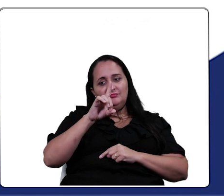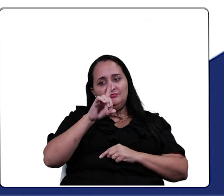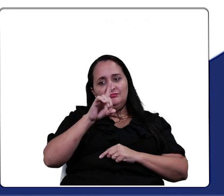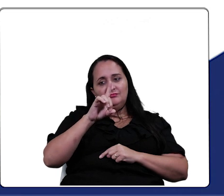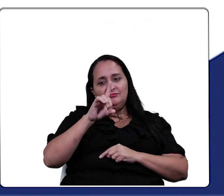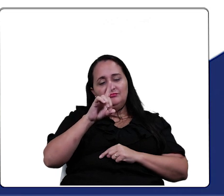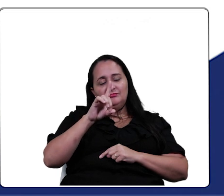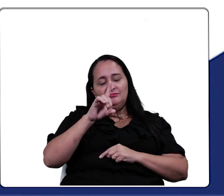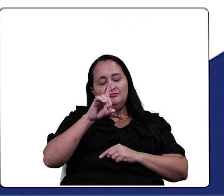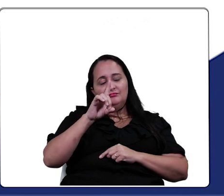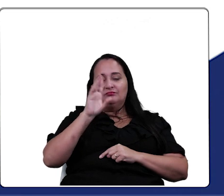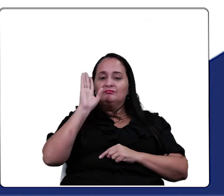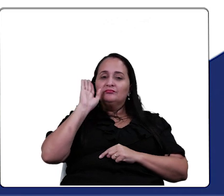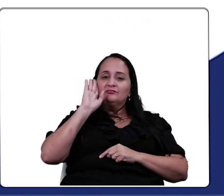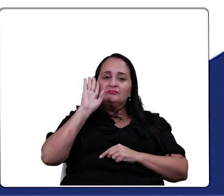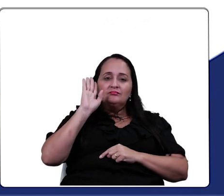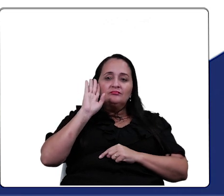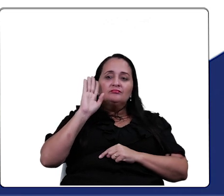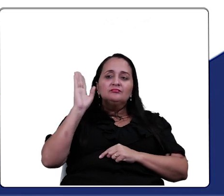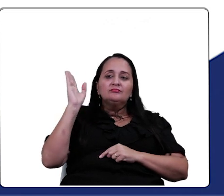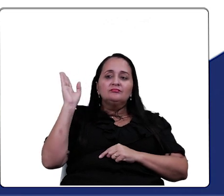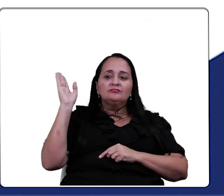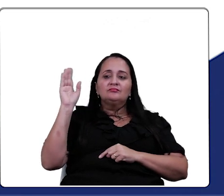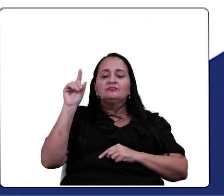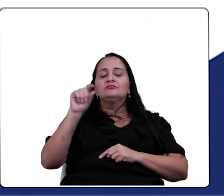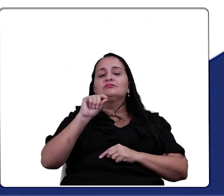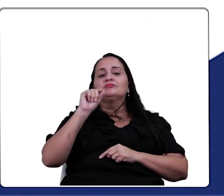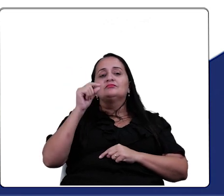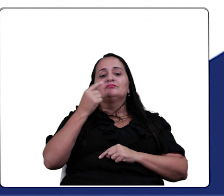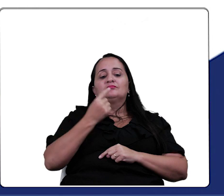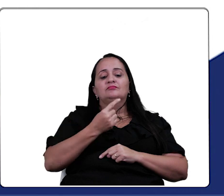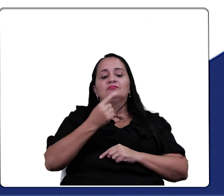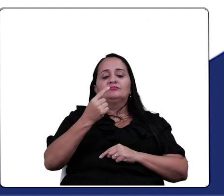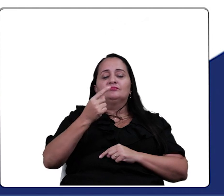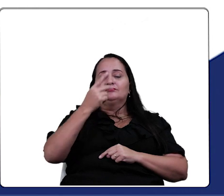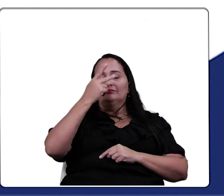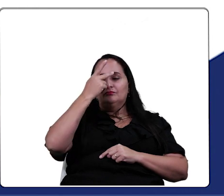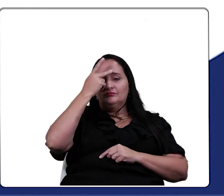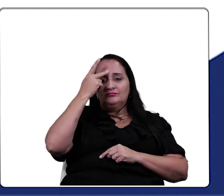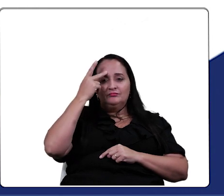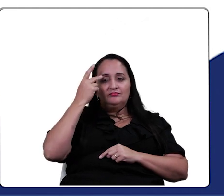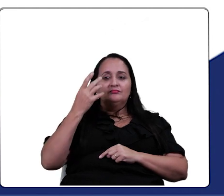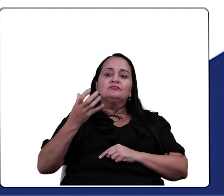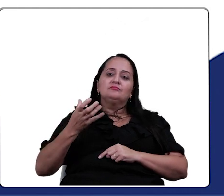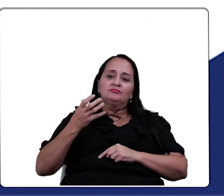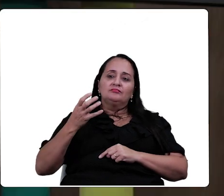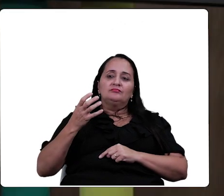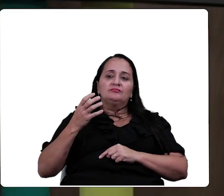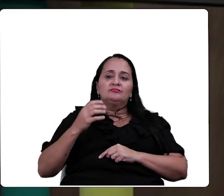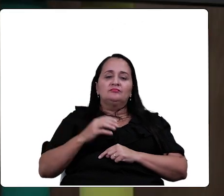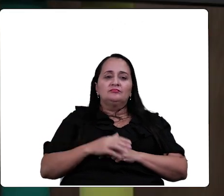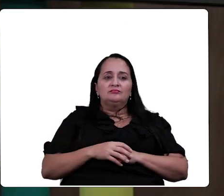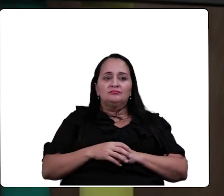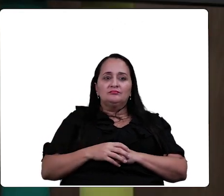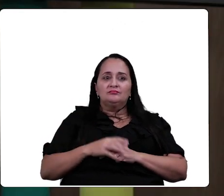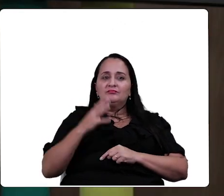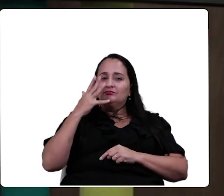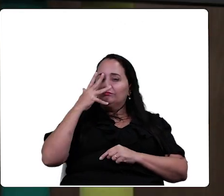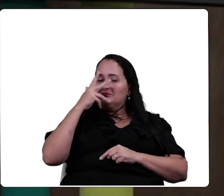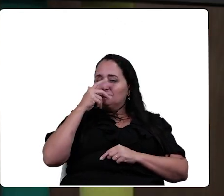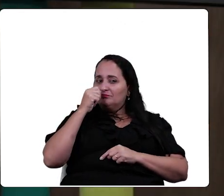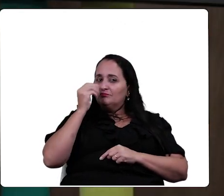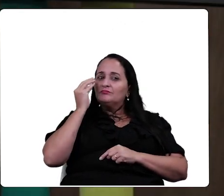gente, está bem aqui destacado na letra D. O que cada personagem quer ser quando crescer. Que bonitinho,